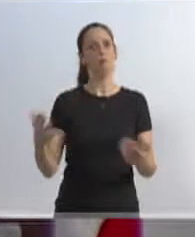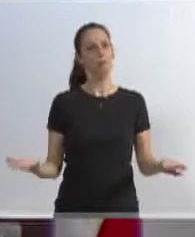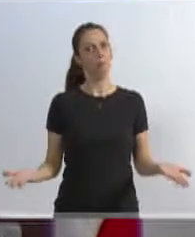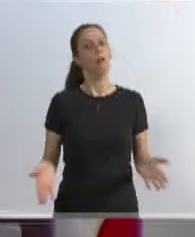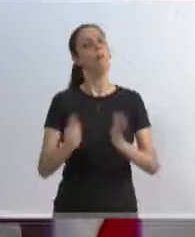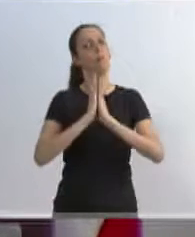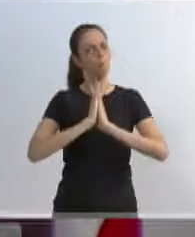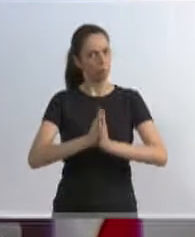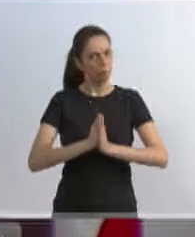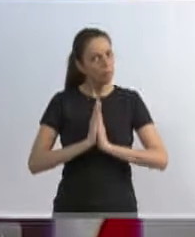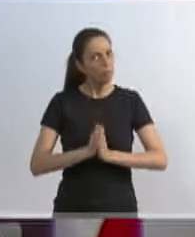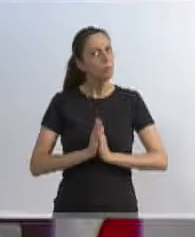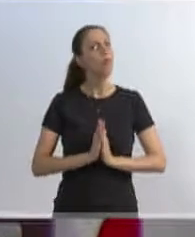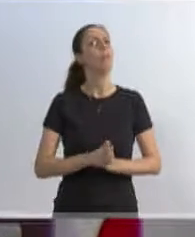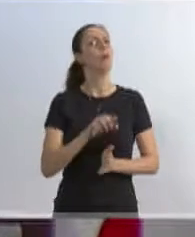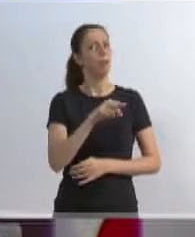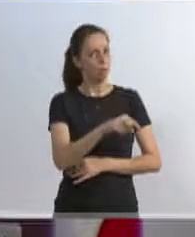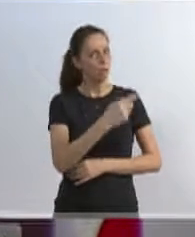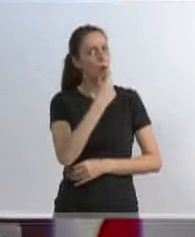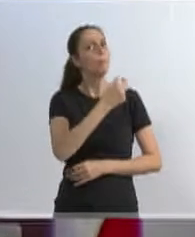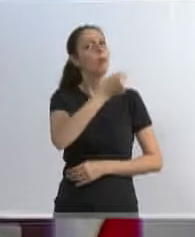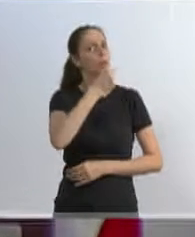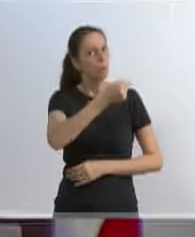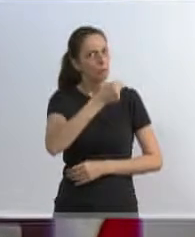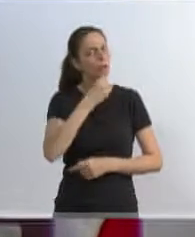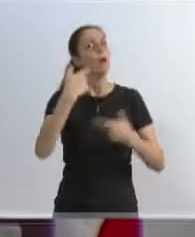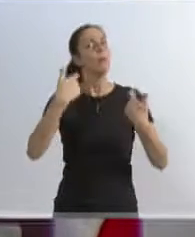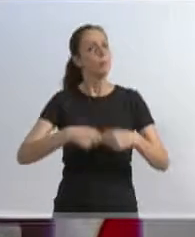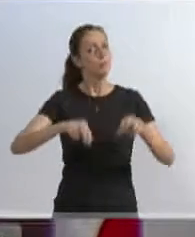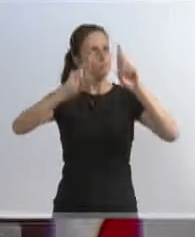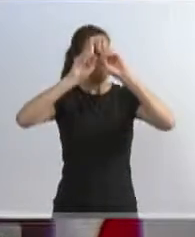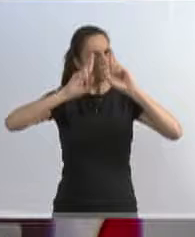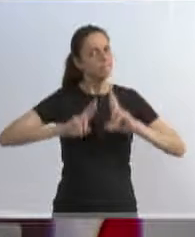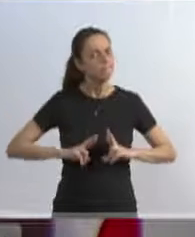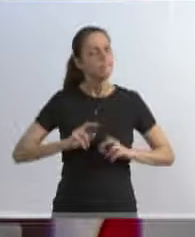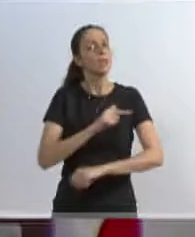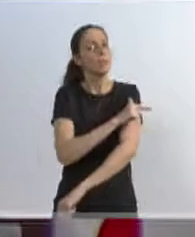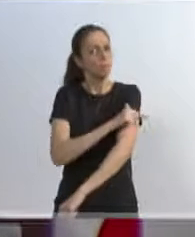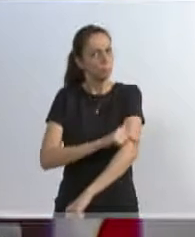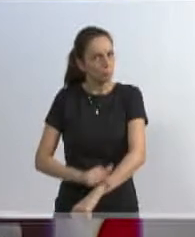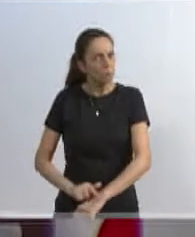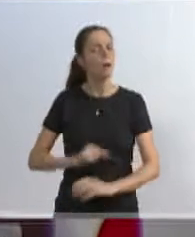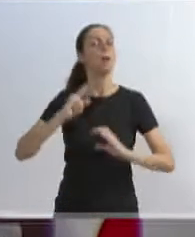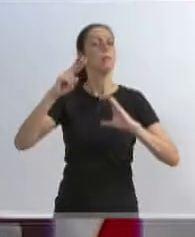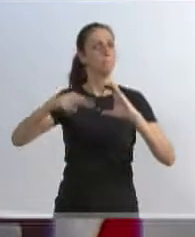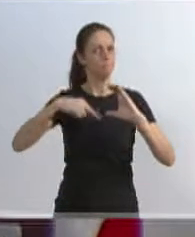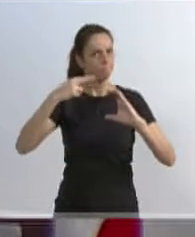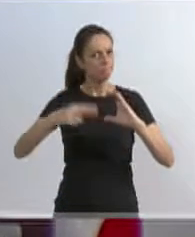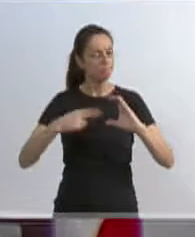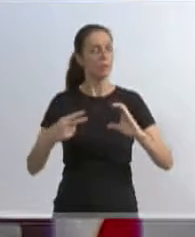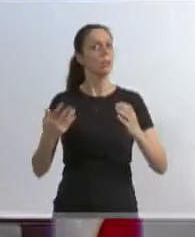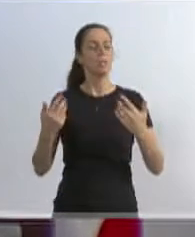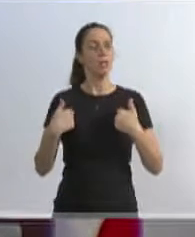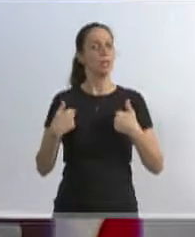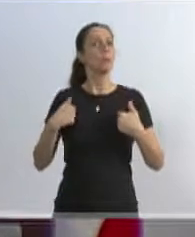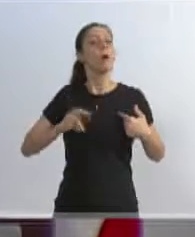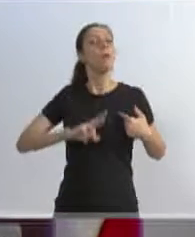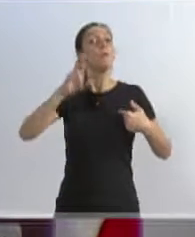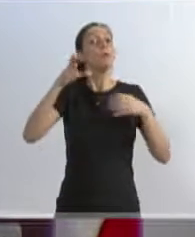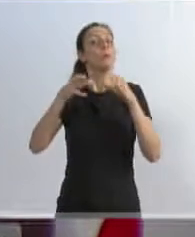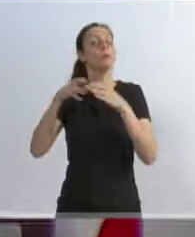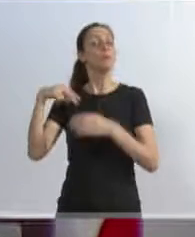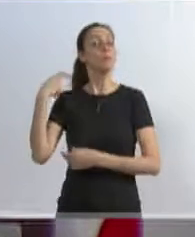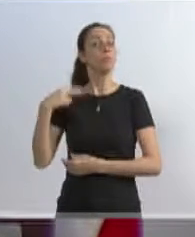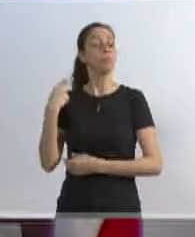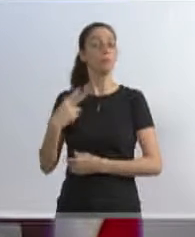jornalista tem um pouco de educação com com essa casa legislativa não falo em meu nome eu falo em nome de todos